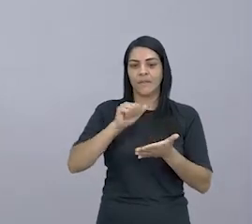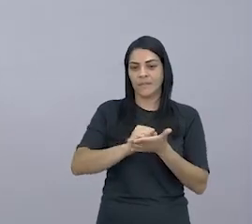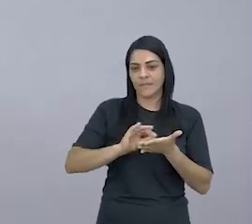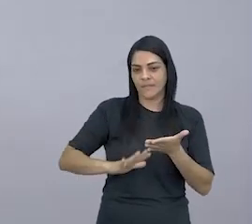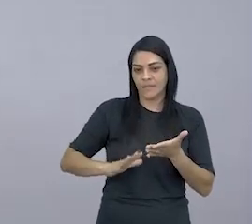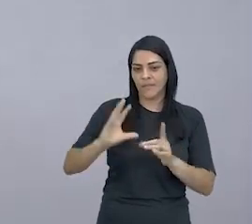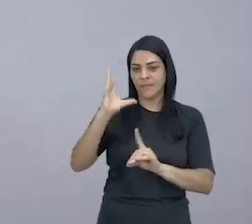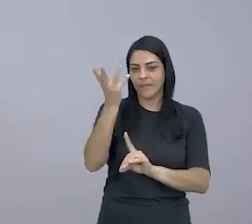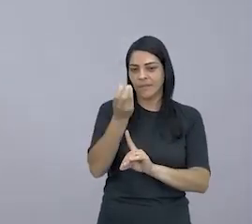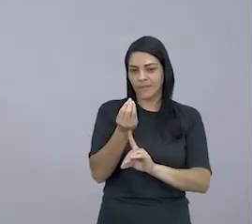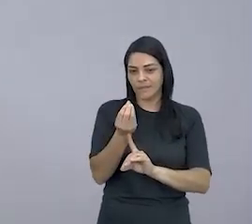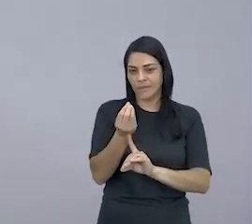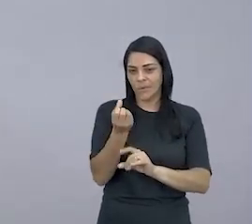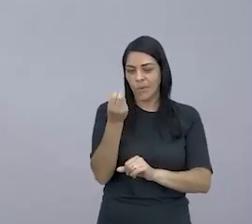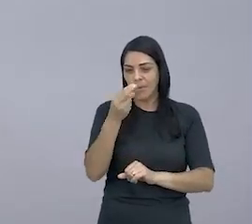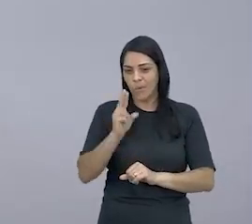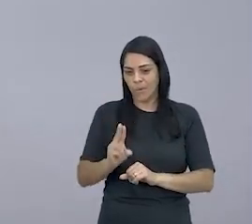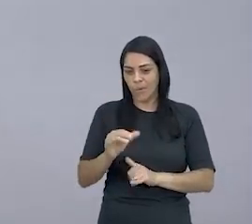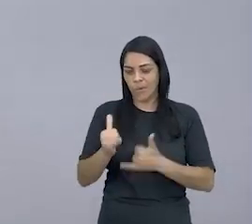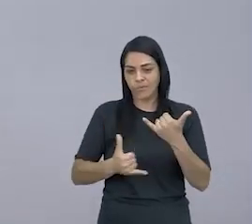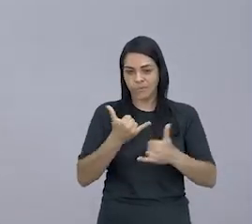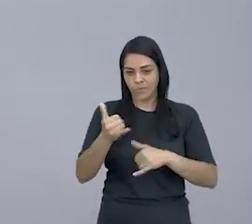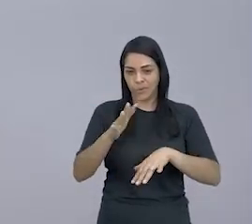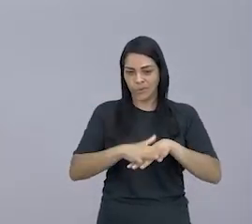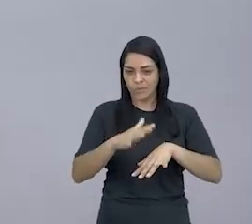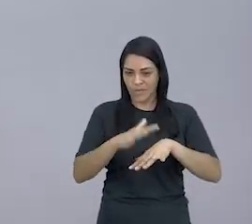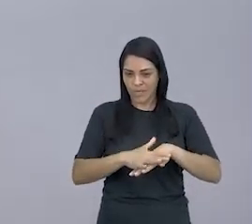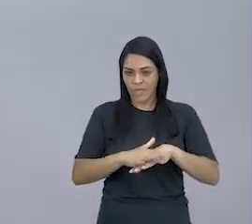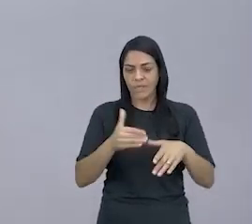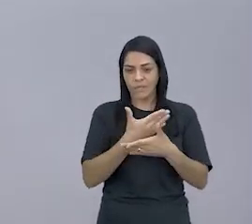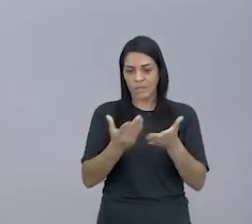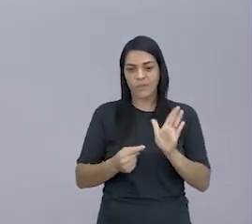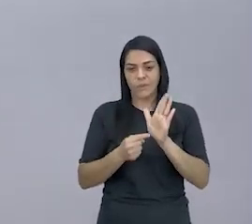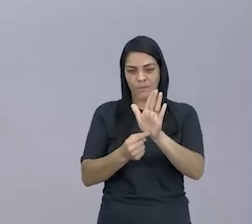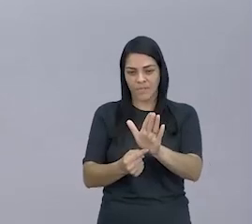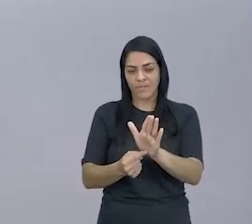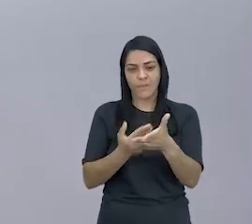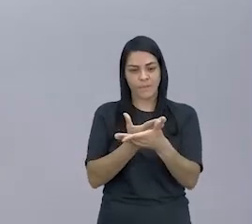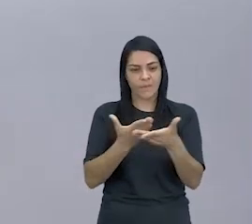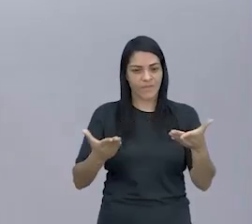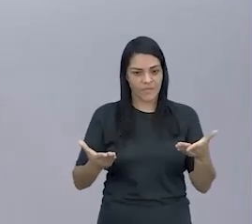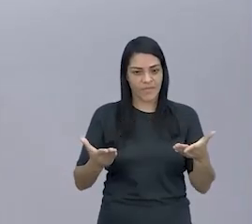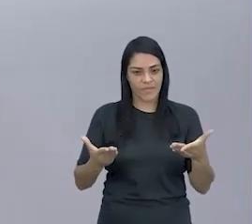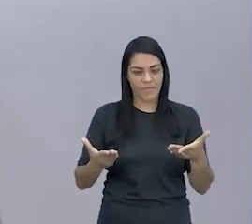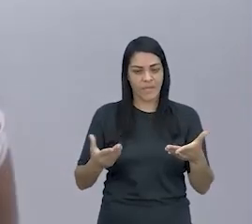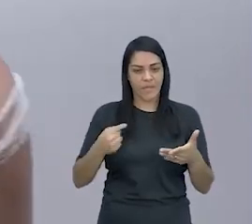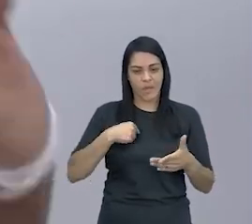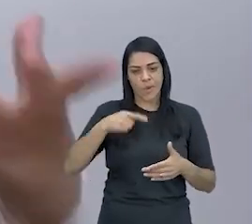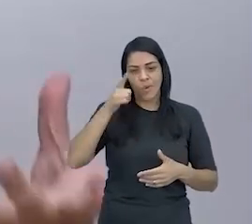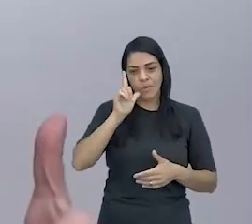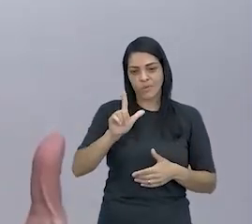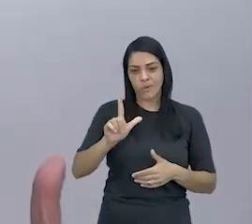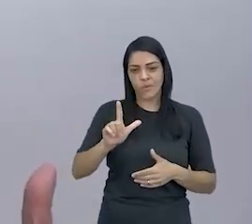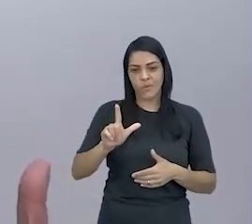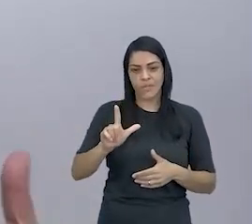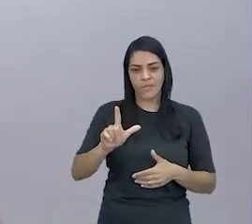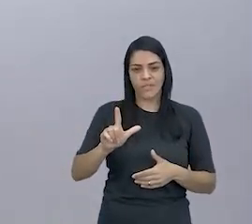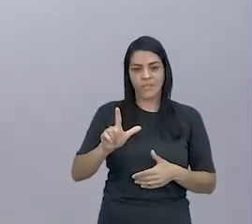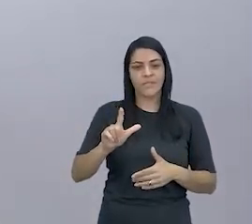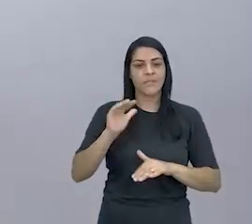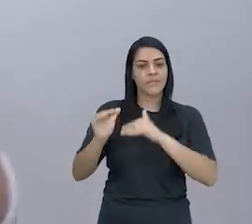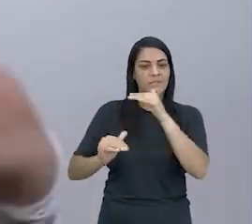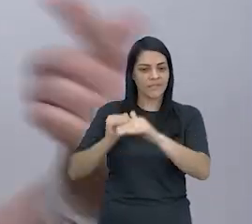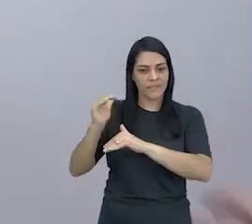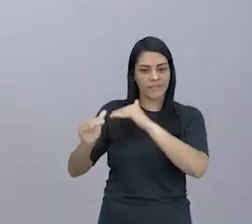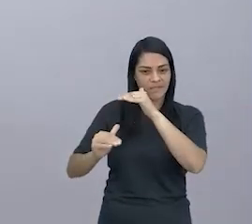atividade artística ou um jogo de matemática, como a gente vai apresentar aqui, e aí eu vou desenvolver